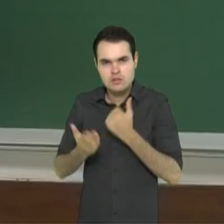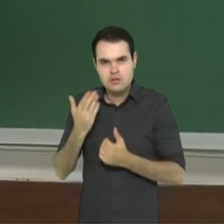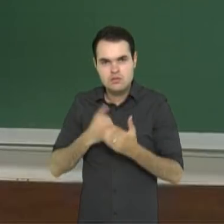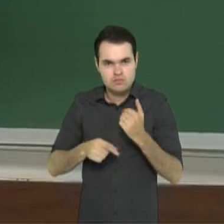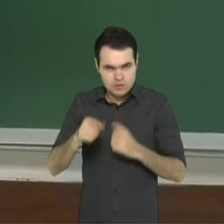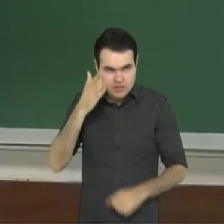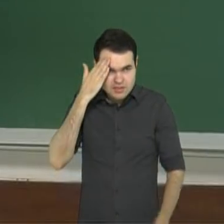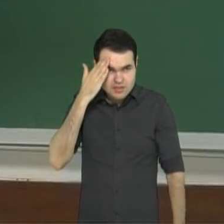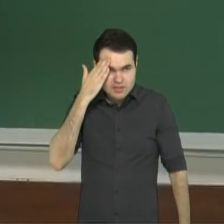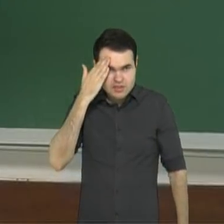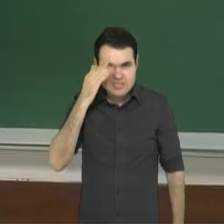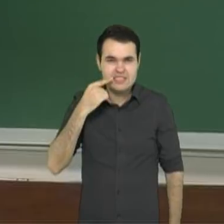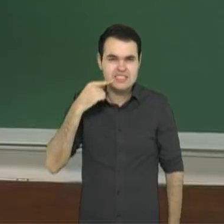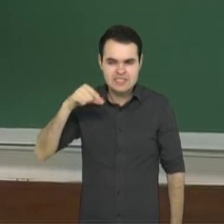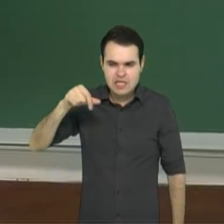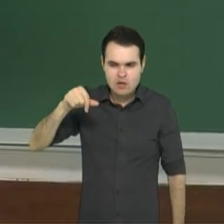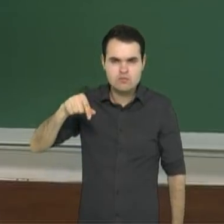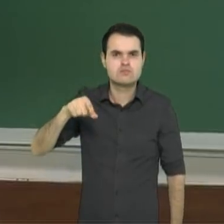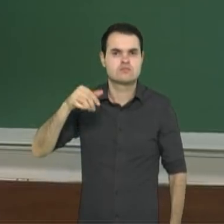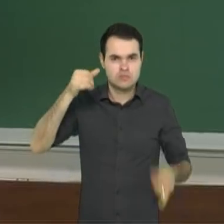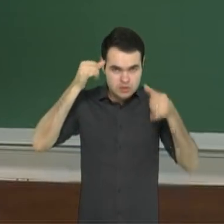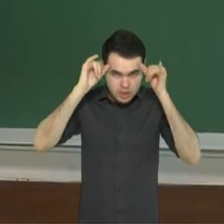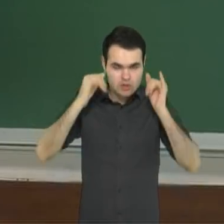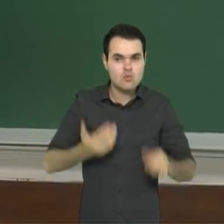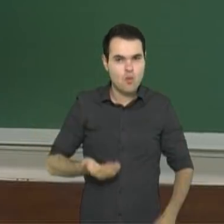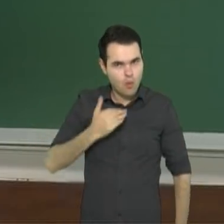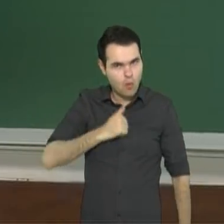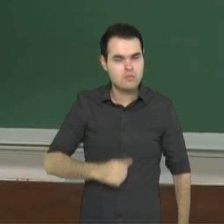gado come sal?